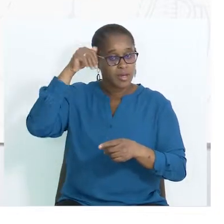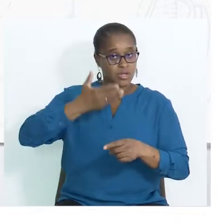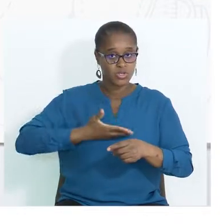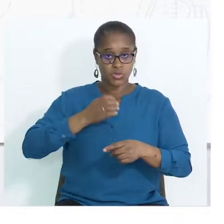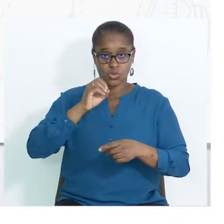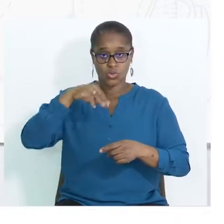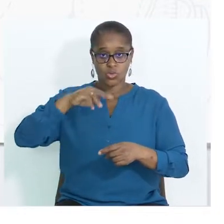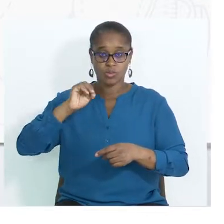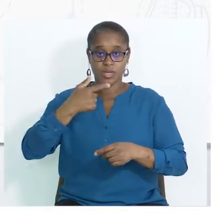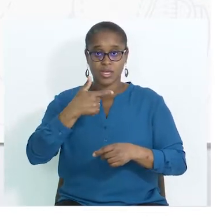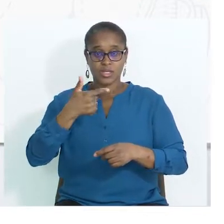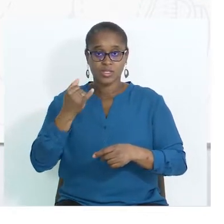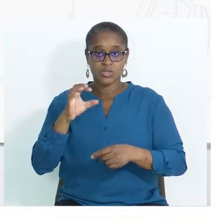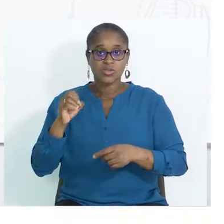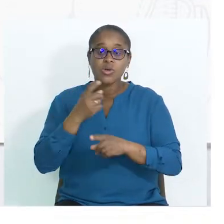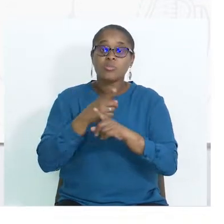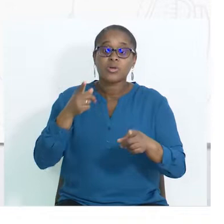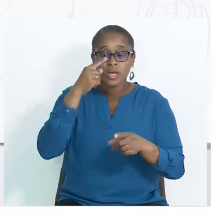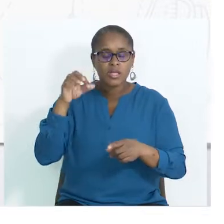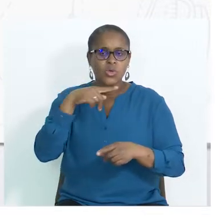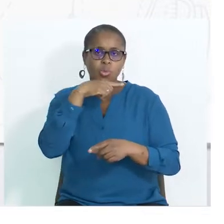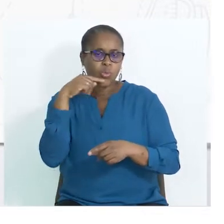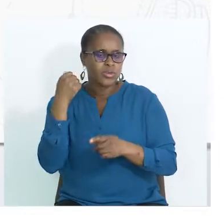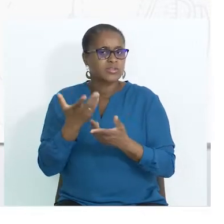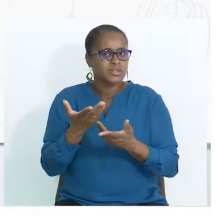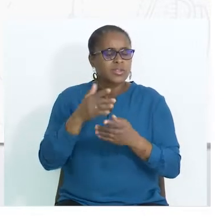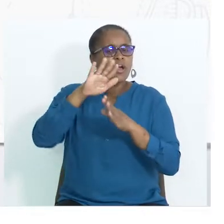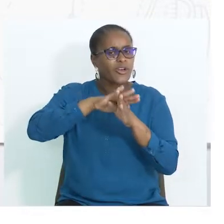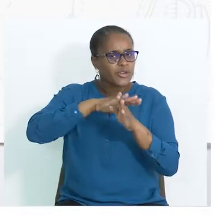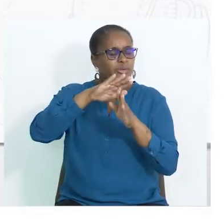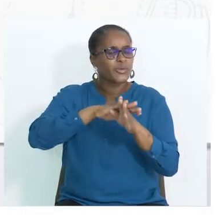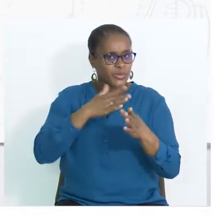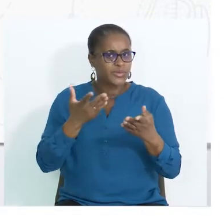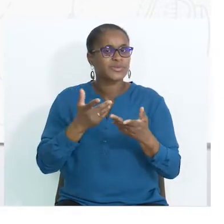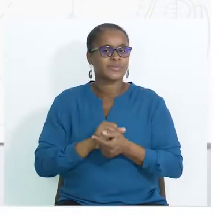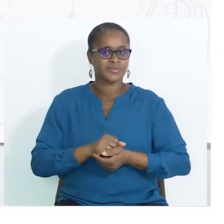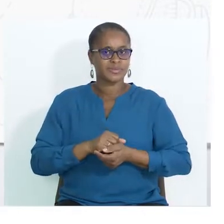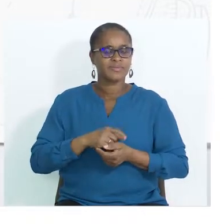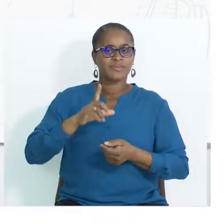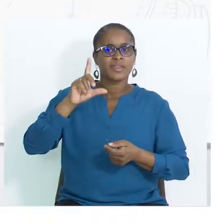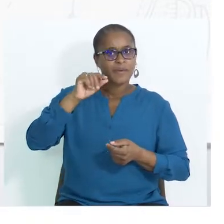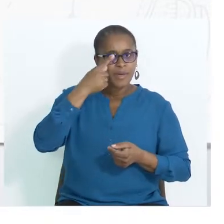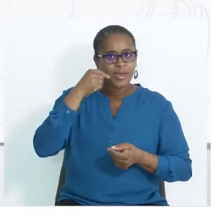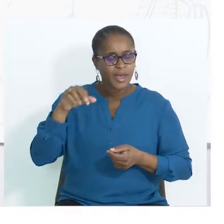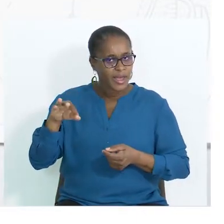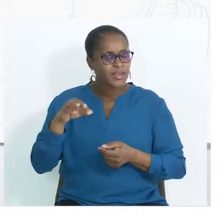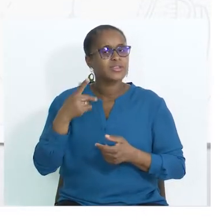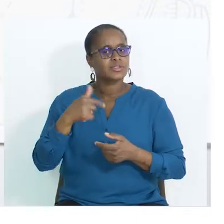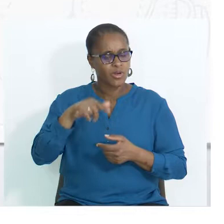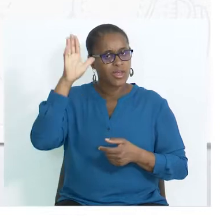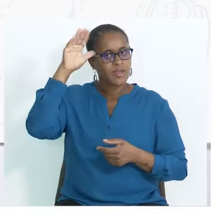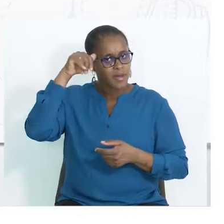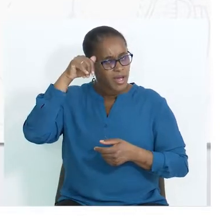nessa é porque eles são doces quer dizer carinhosos também eles são